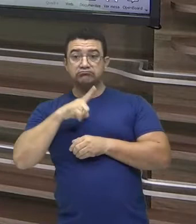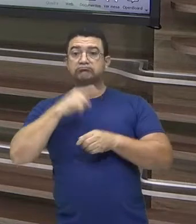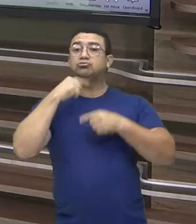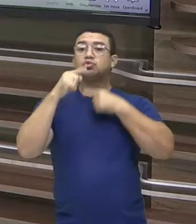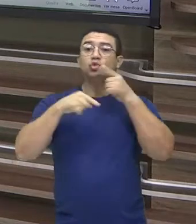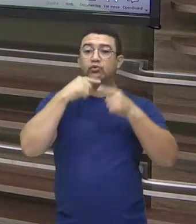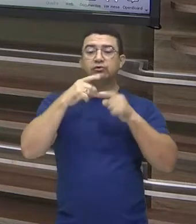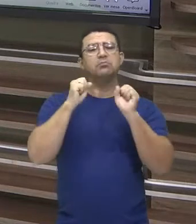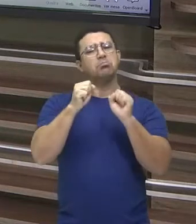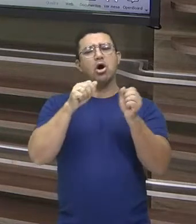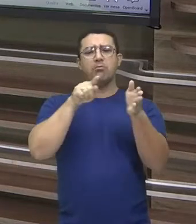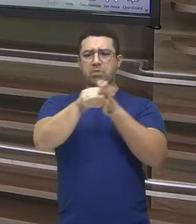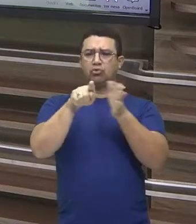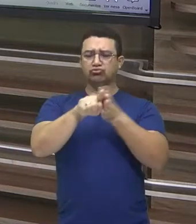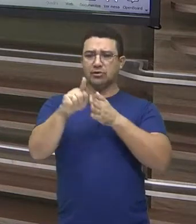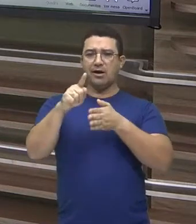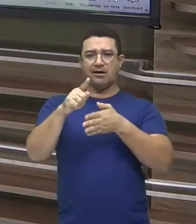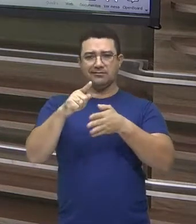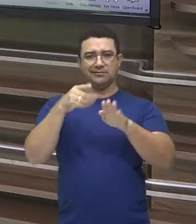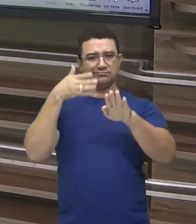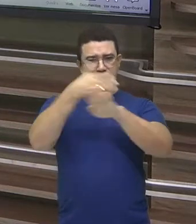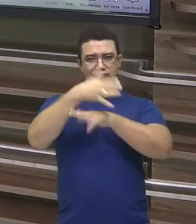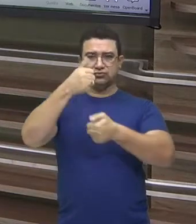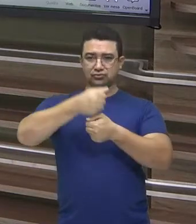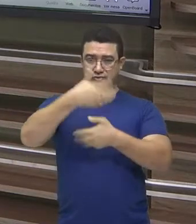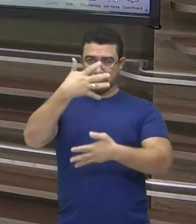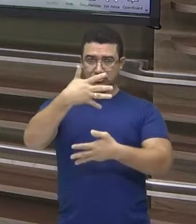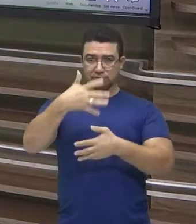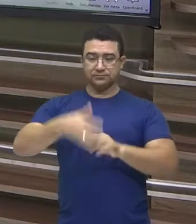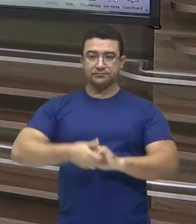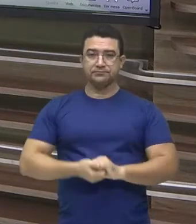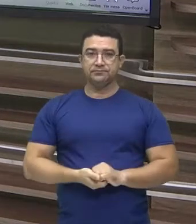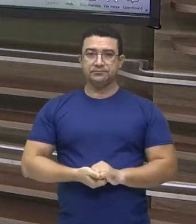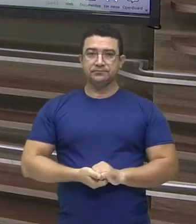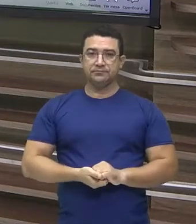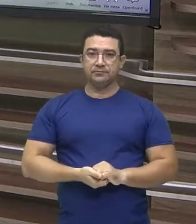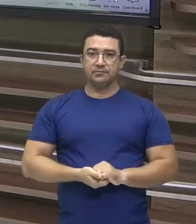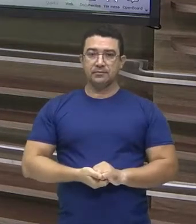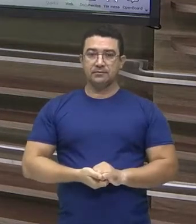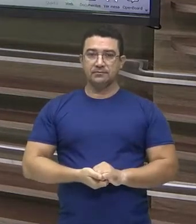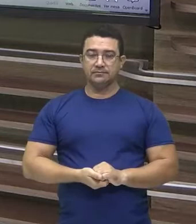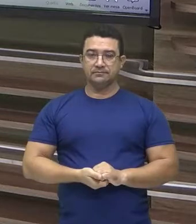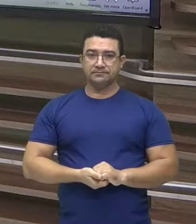estou esperando que vocês mandem aqui na correção de História. Estou aguardando